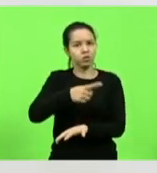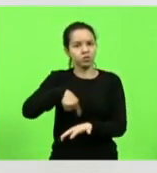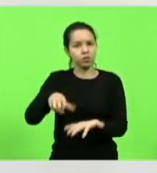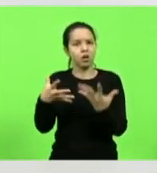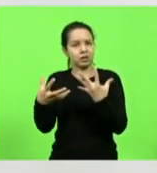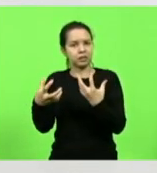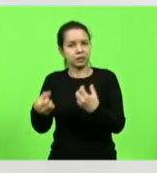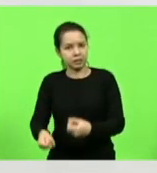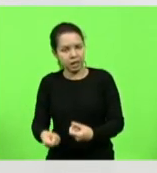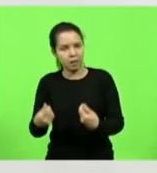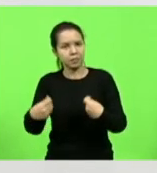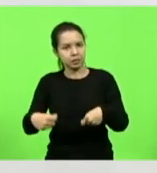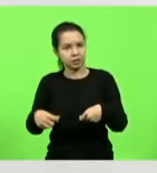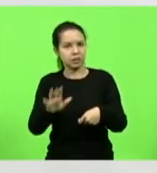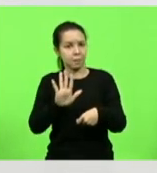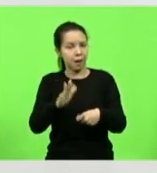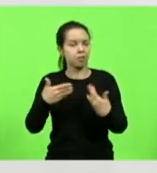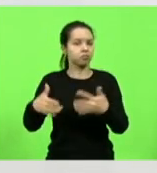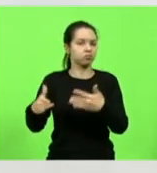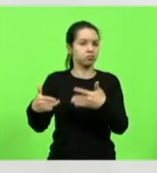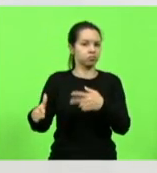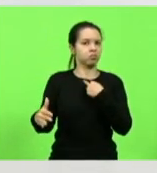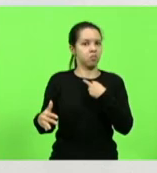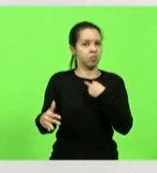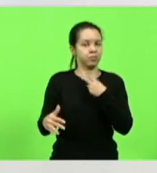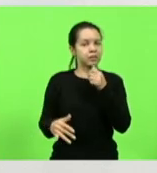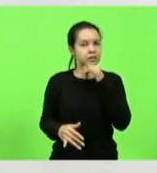branco. Bolsonaro foi eleito